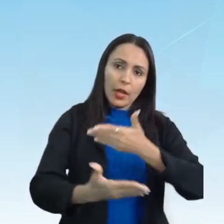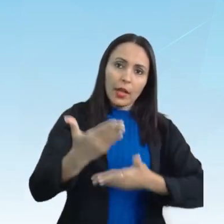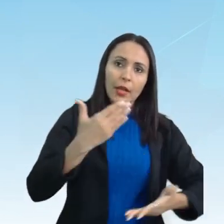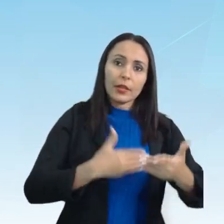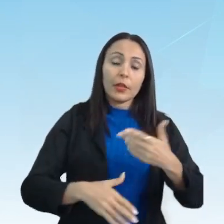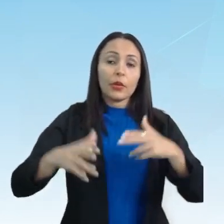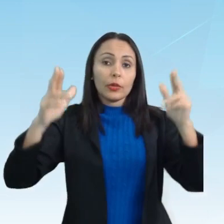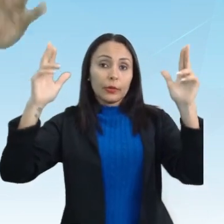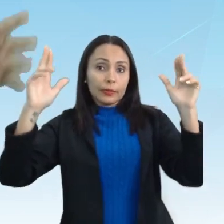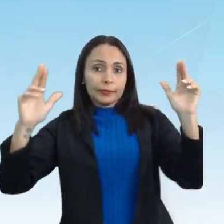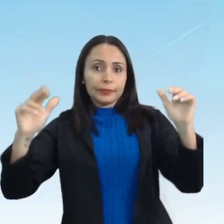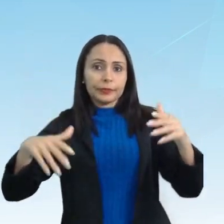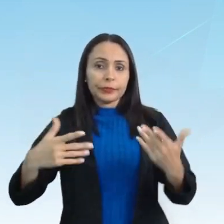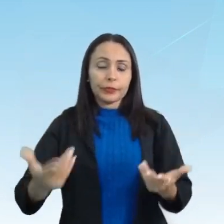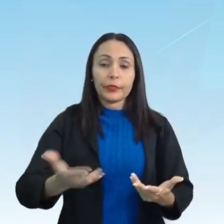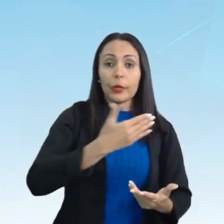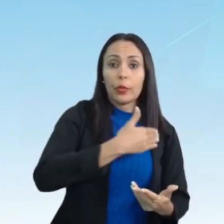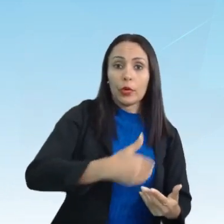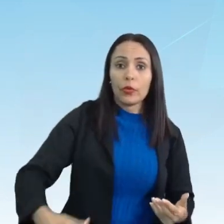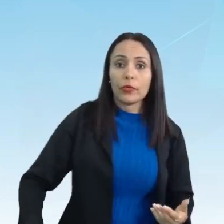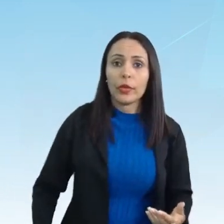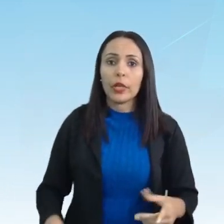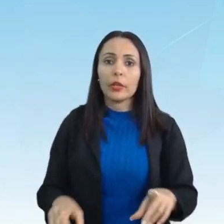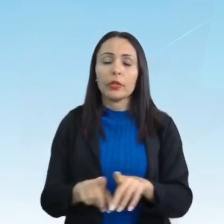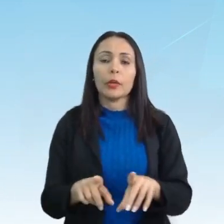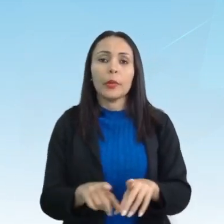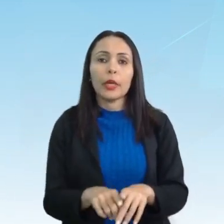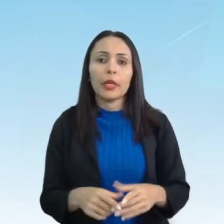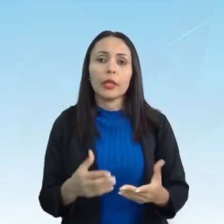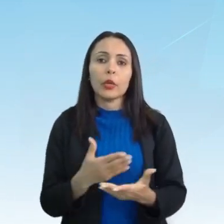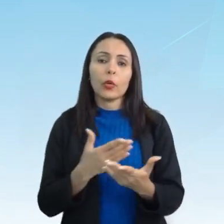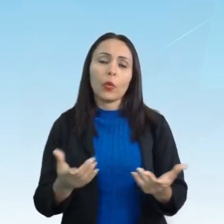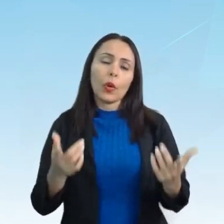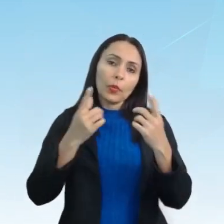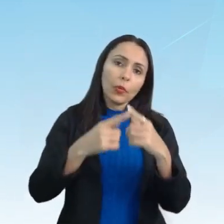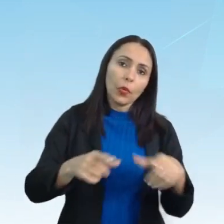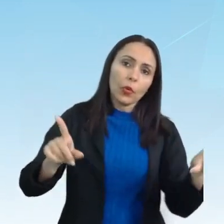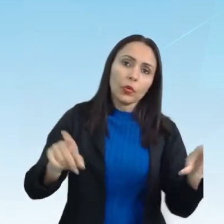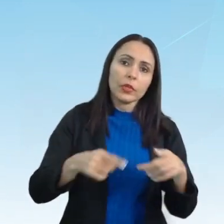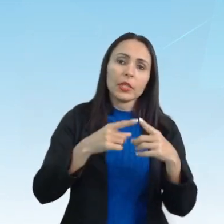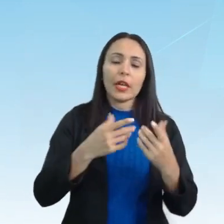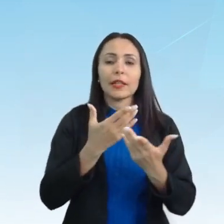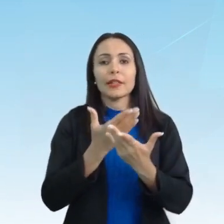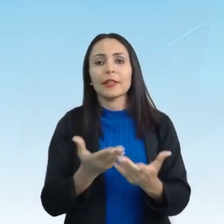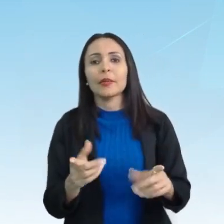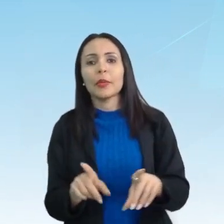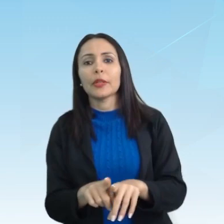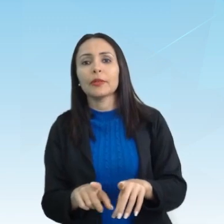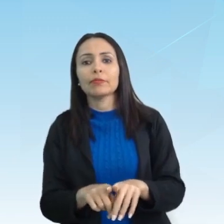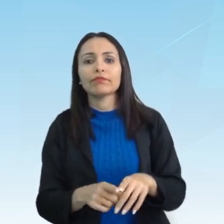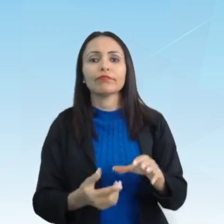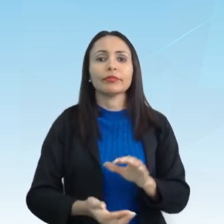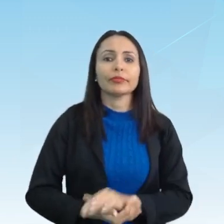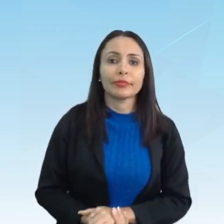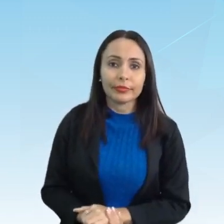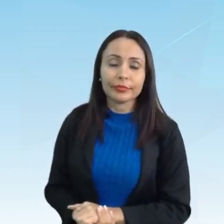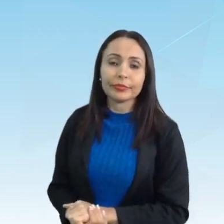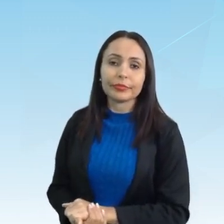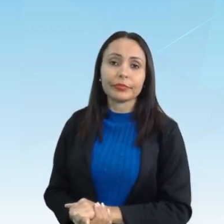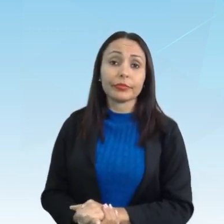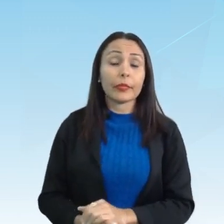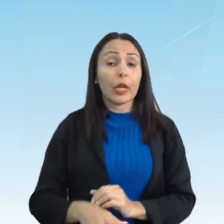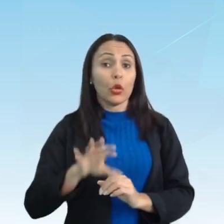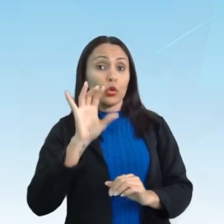assunto com a questão do governo, a relação do assunto com a música, o regente. Então vejam só